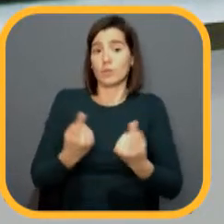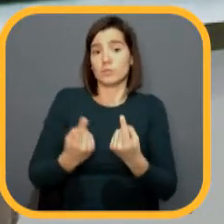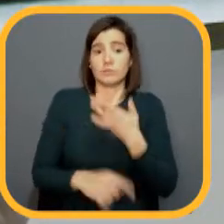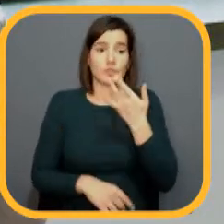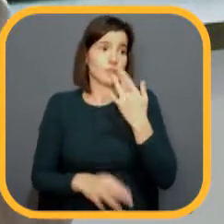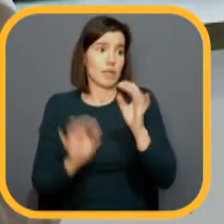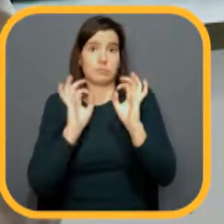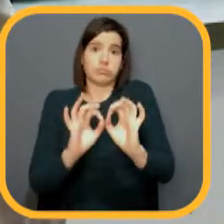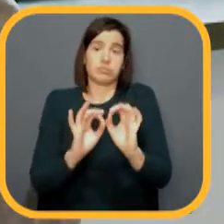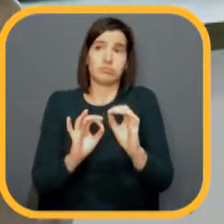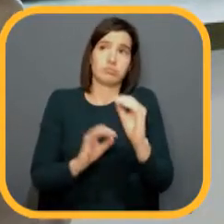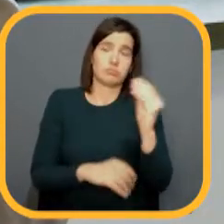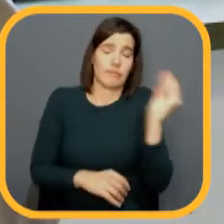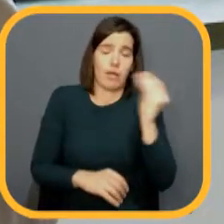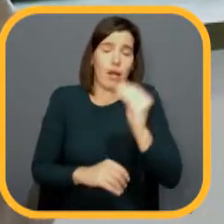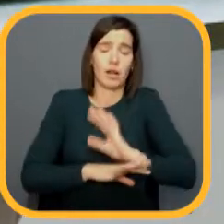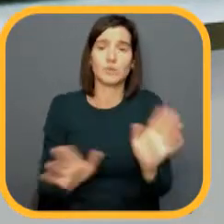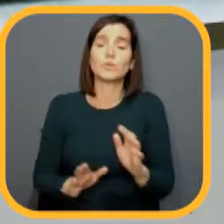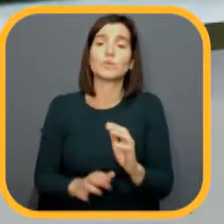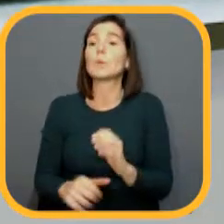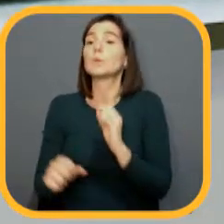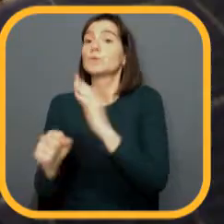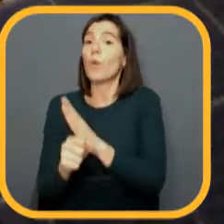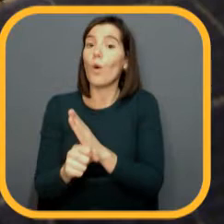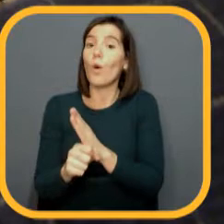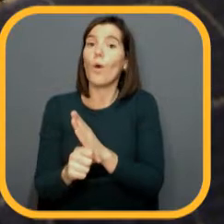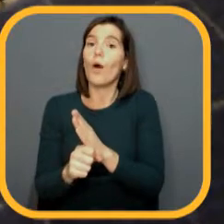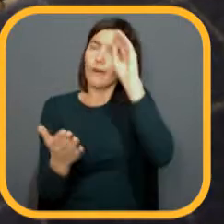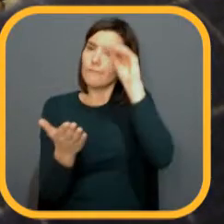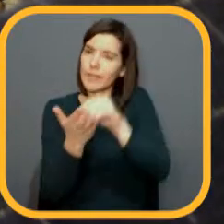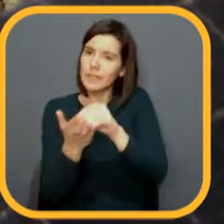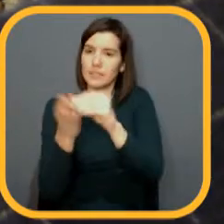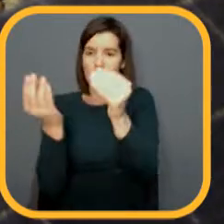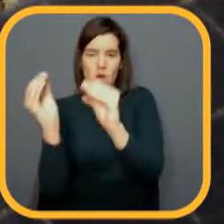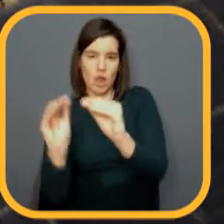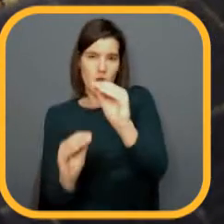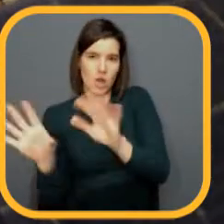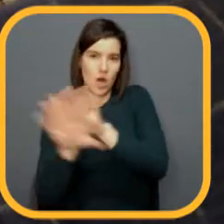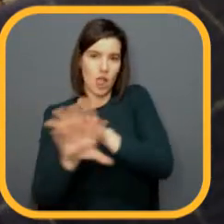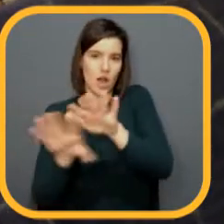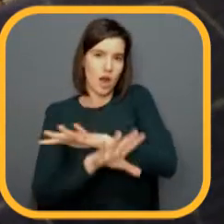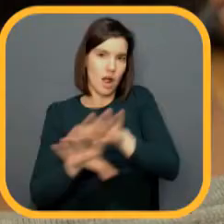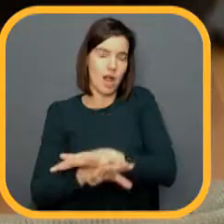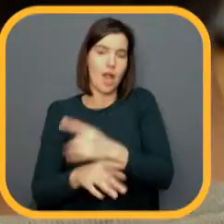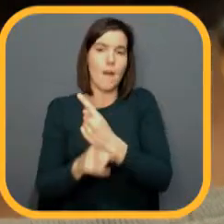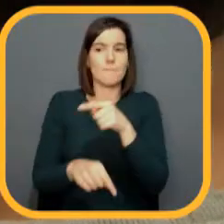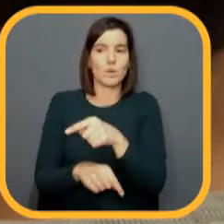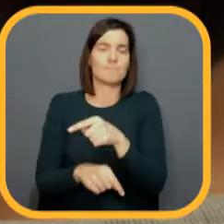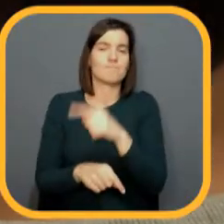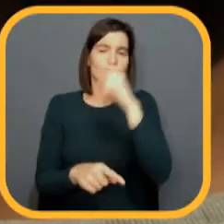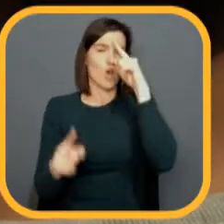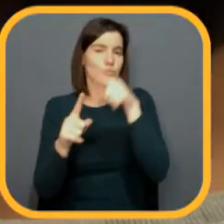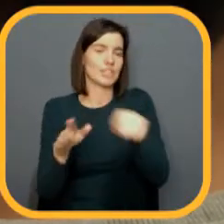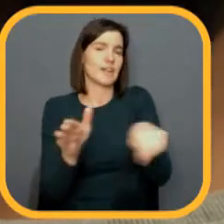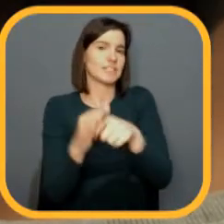umas são treta, são aldrabice, outras são construídas e deturpadas porque quem as usou tem